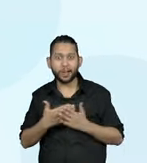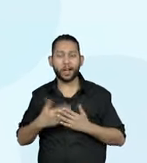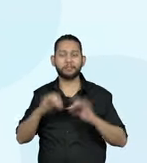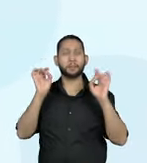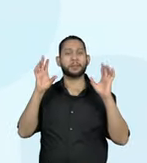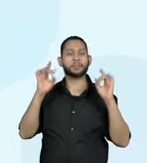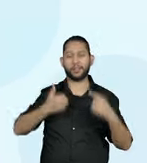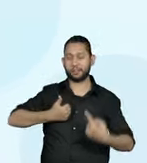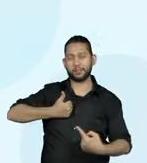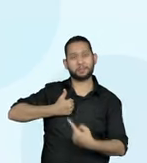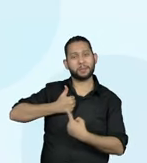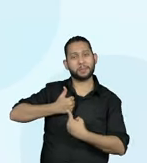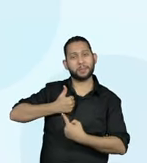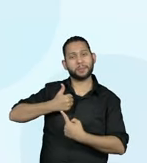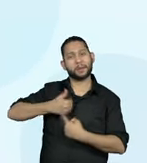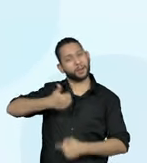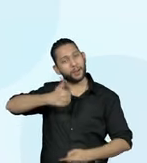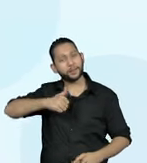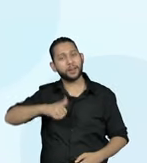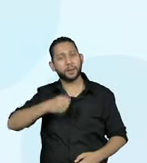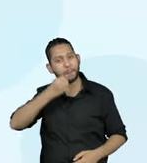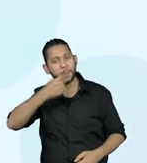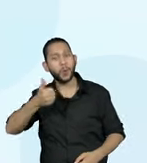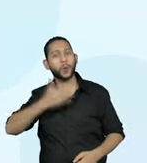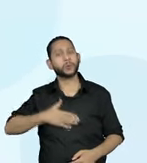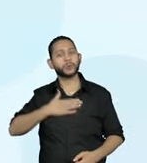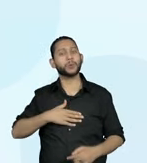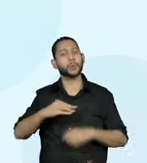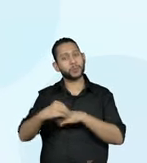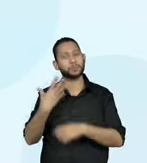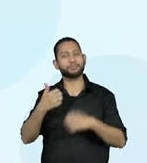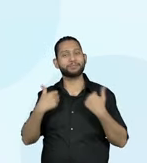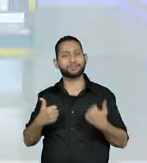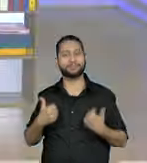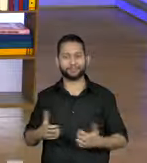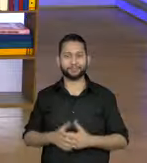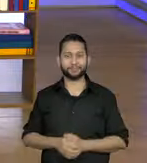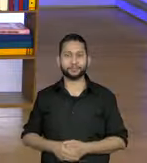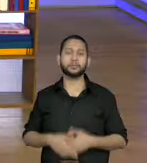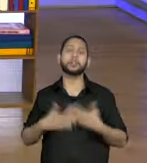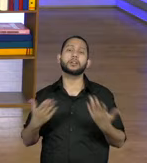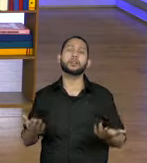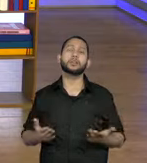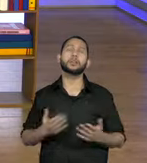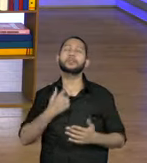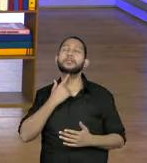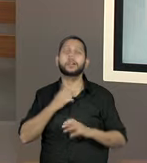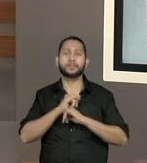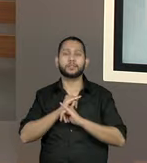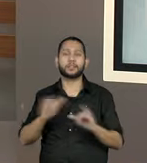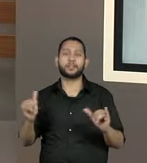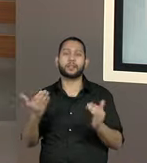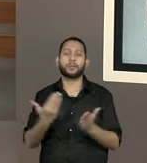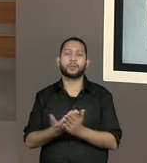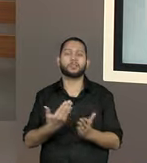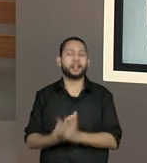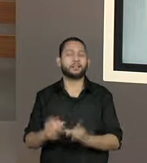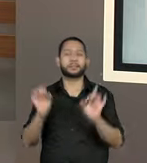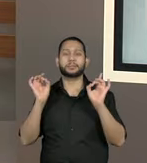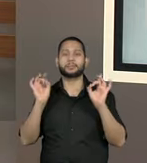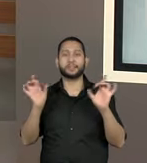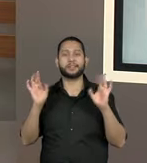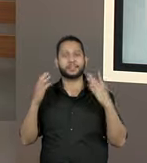de hoje vai avaliar positivamente. Pessoal, quero dizer para vocês que a aula foi mega especial